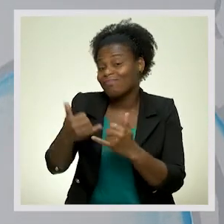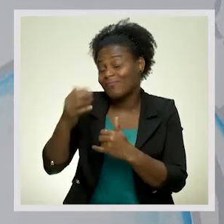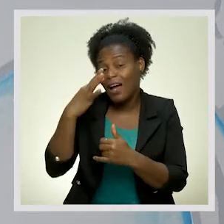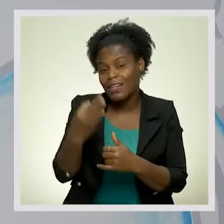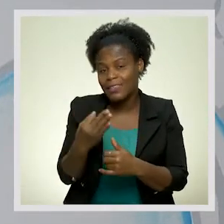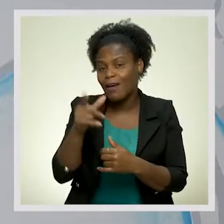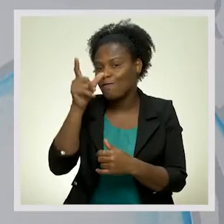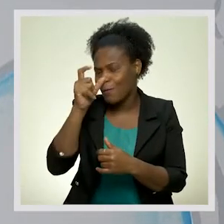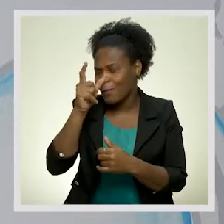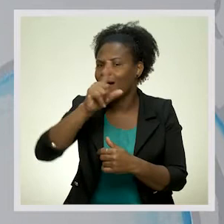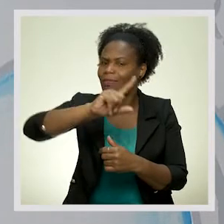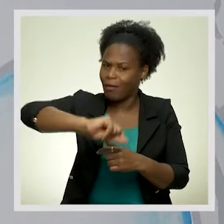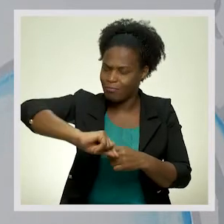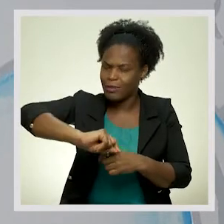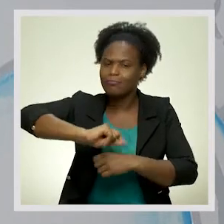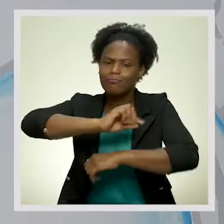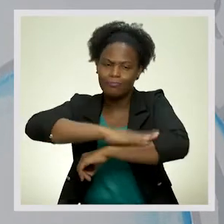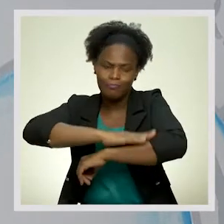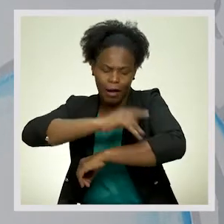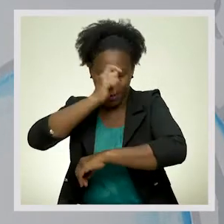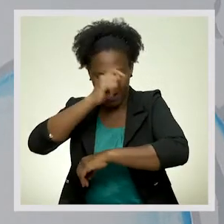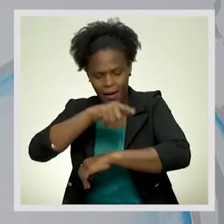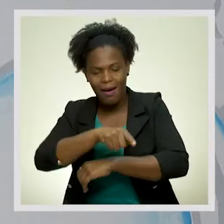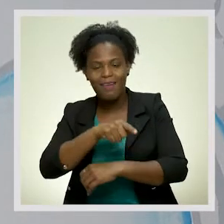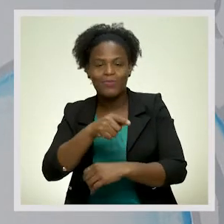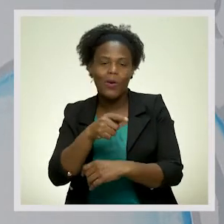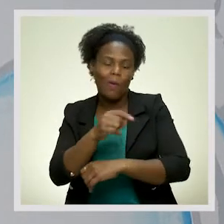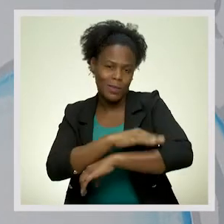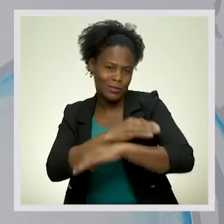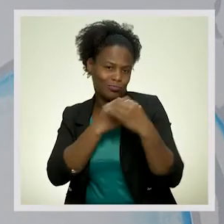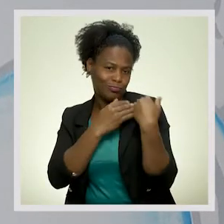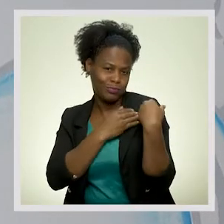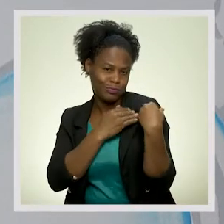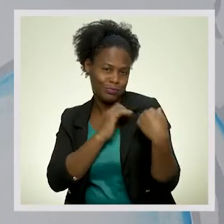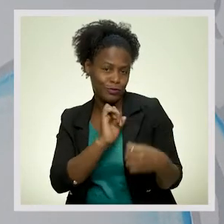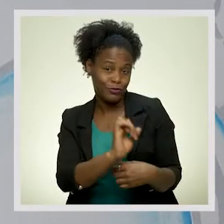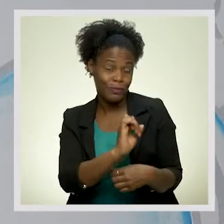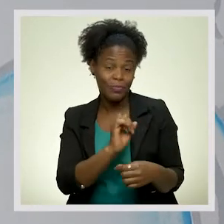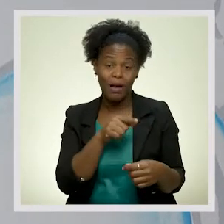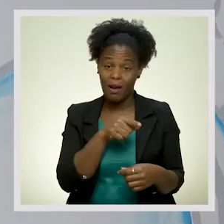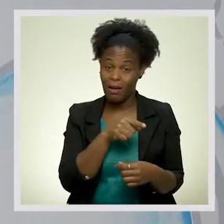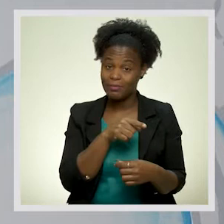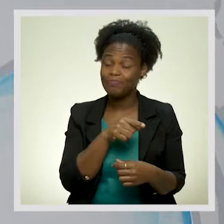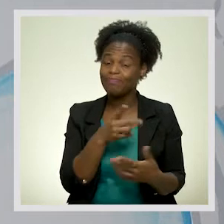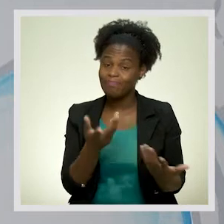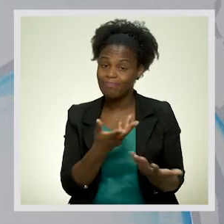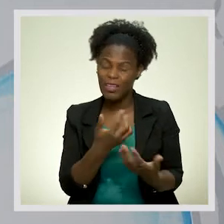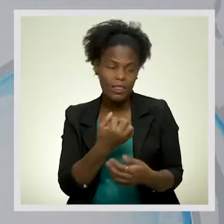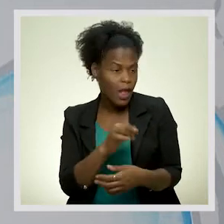também cumpriu com as suas obrigações. Neste caso, não é